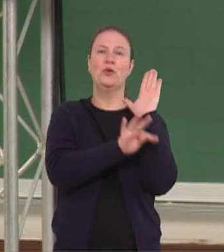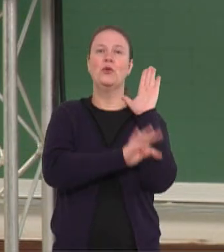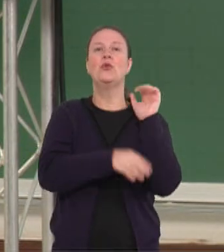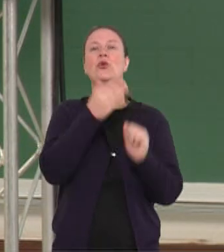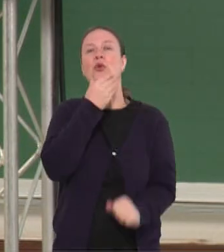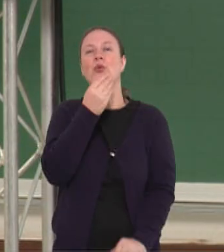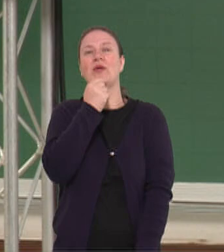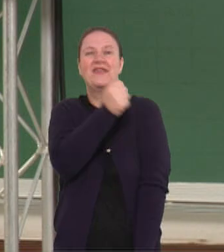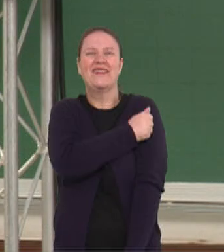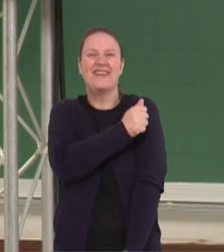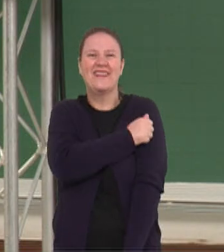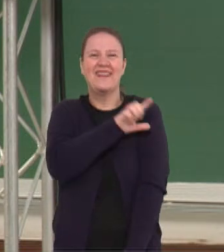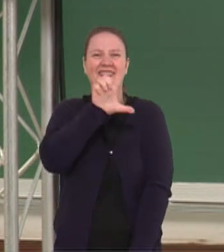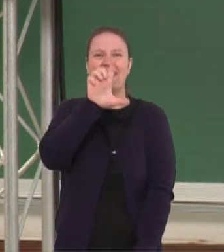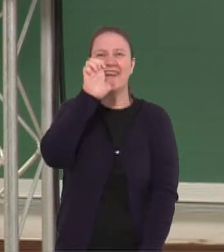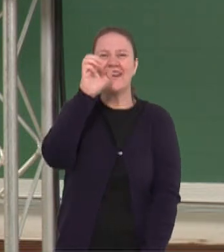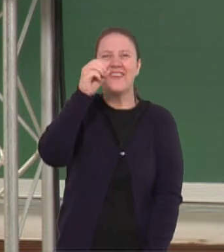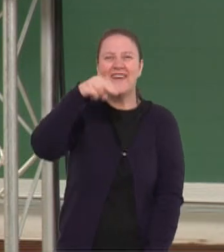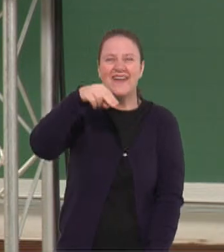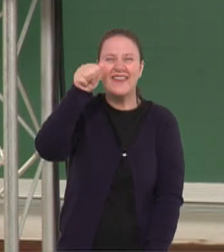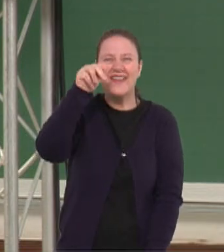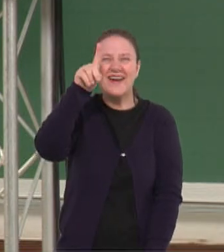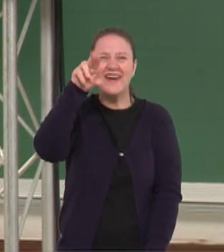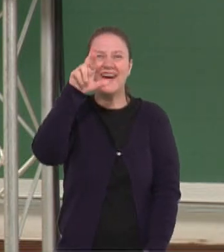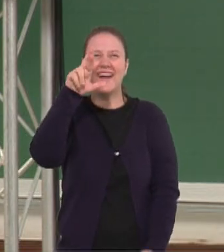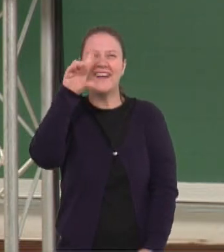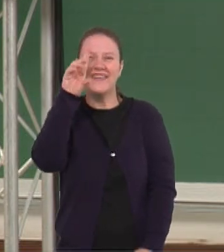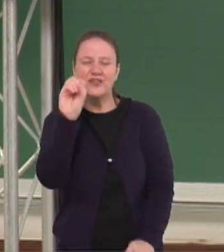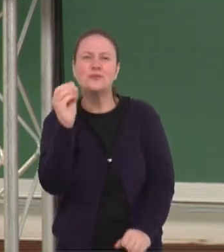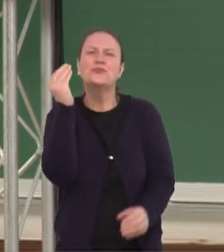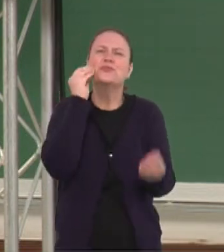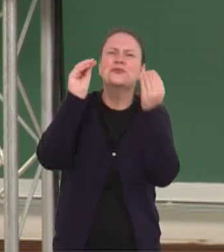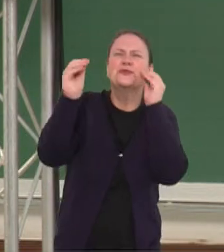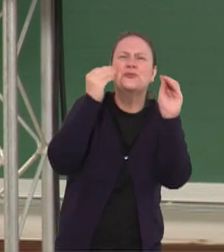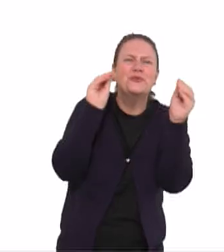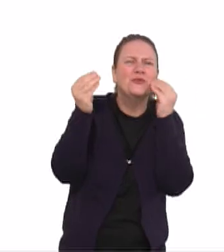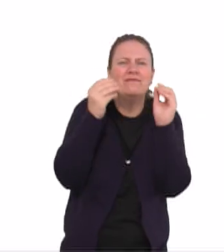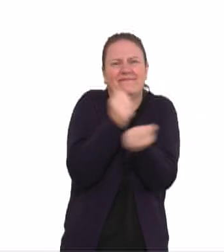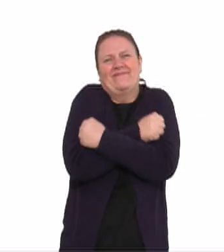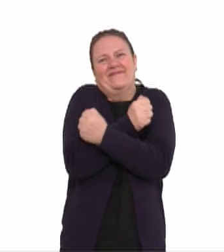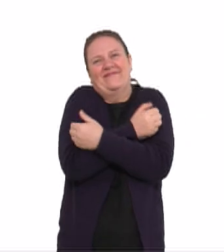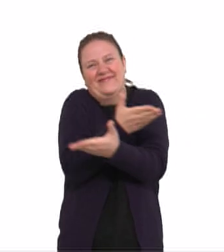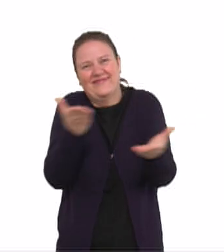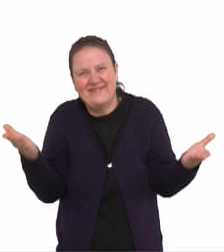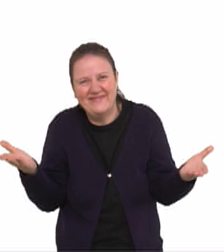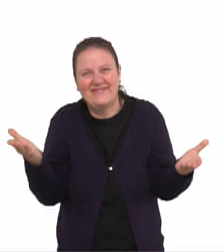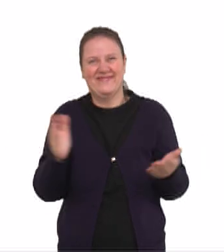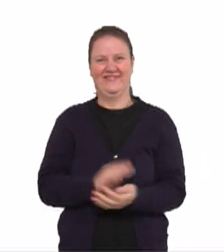Até a próxima aula, um beijo imenso para vocês.